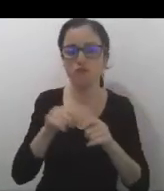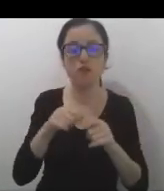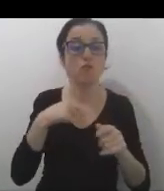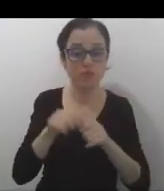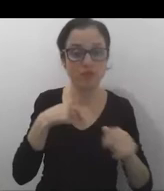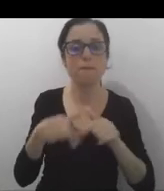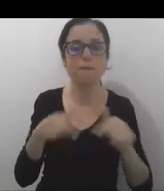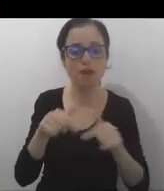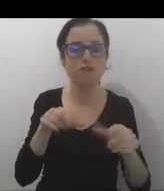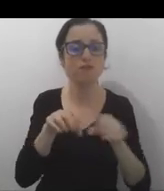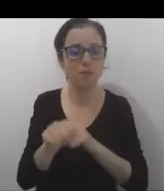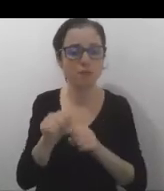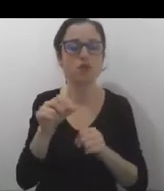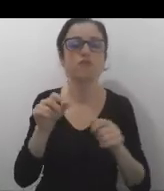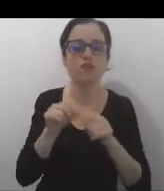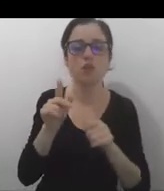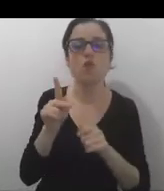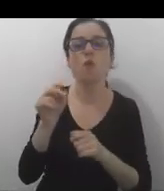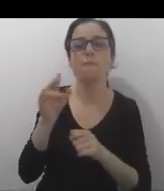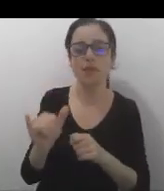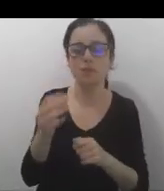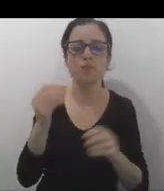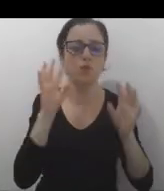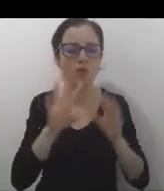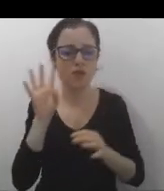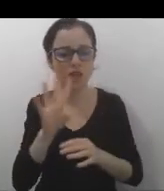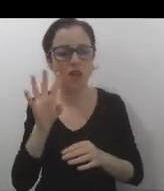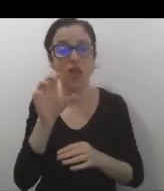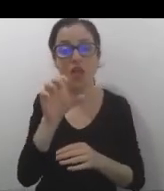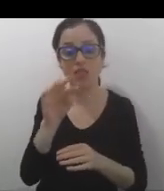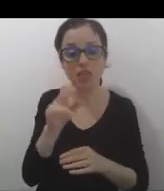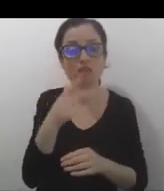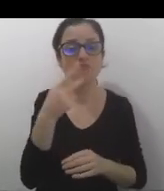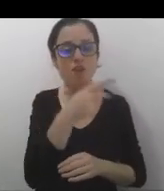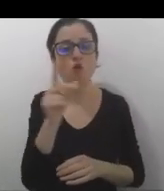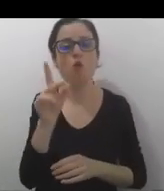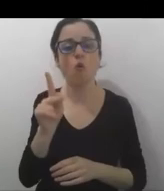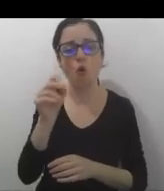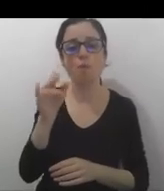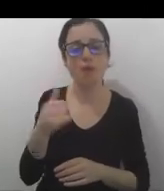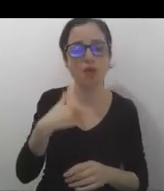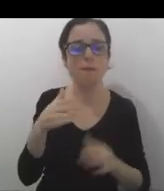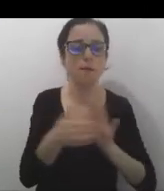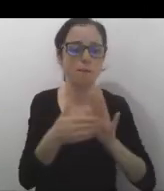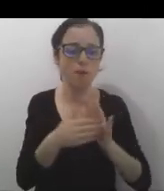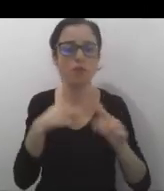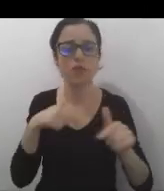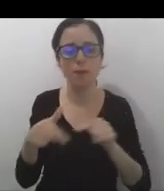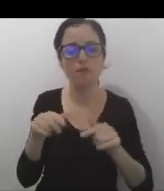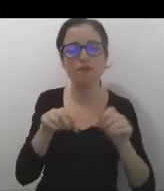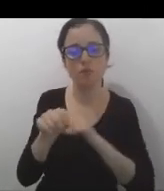trabalho de formatura na ESG, eu tinha que fazer um grande trabalho durante o ano inteiro, era uma Kombi, mas